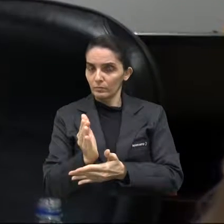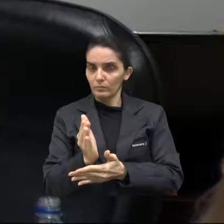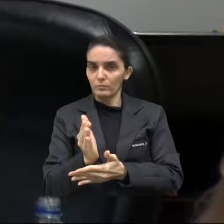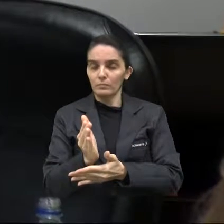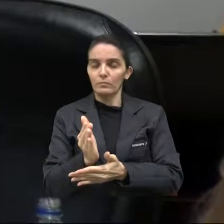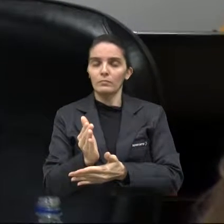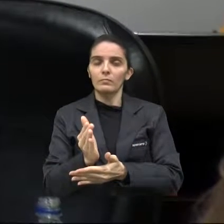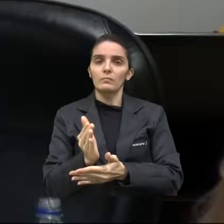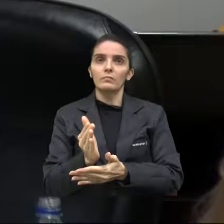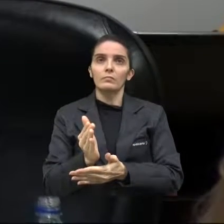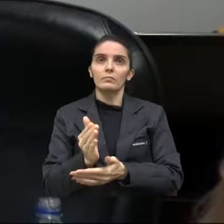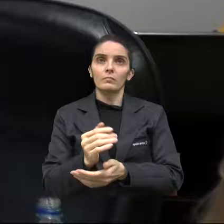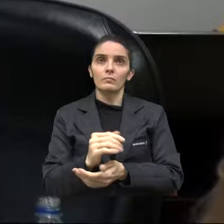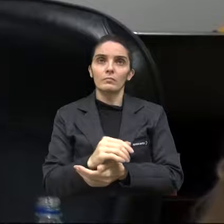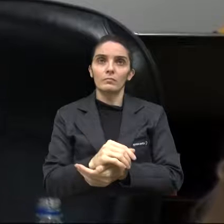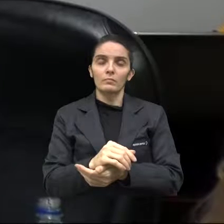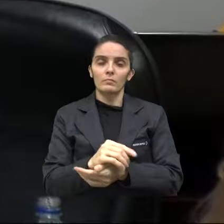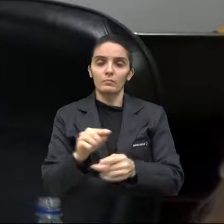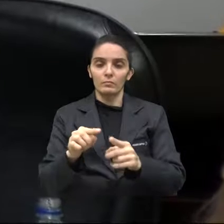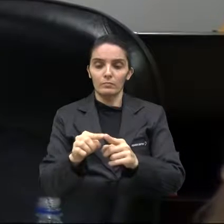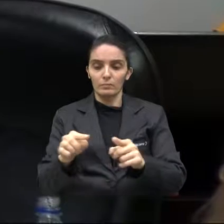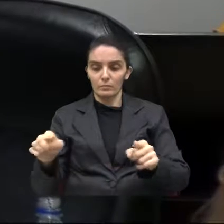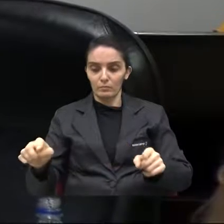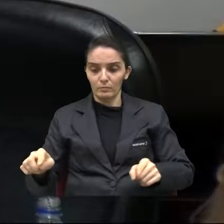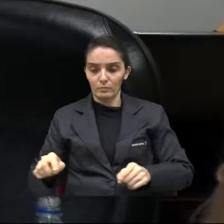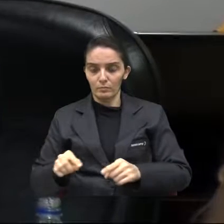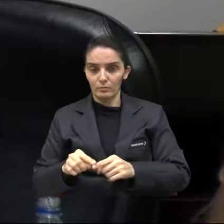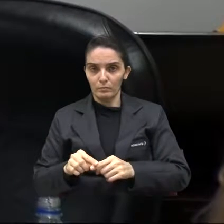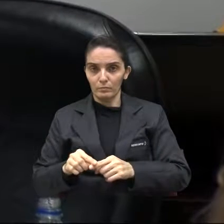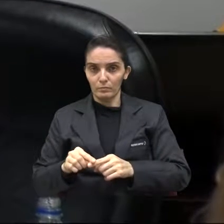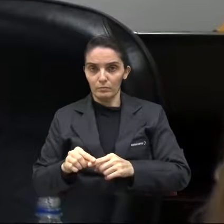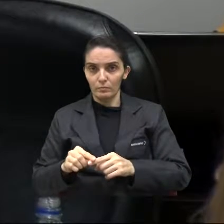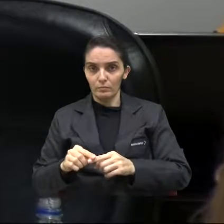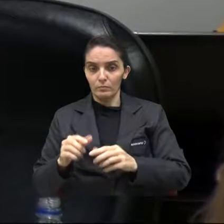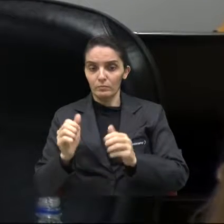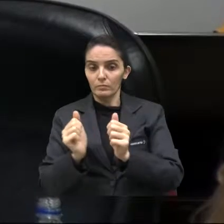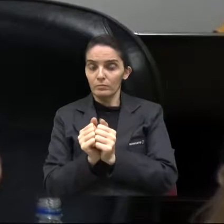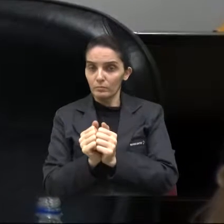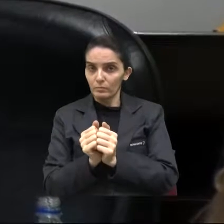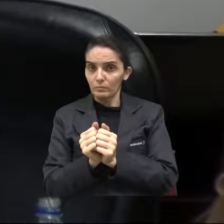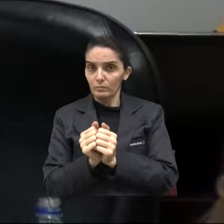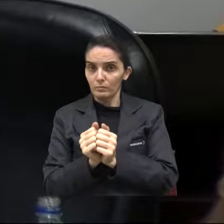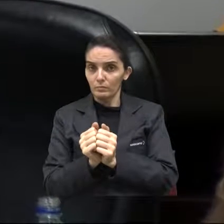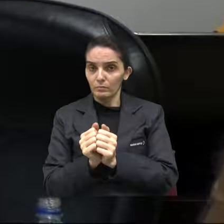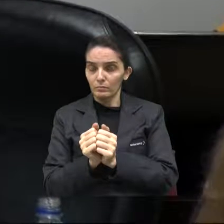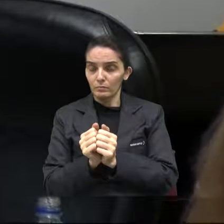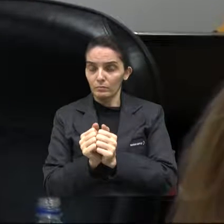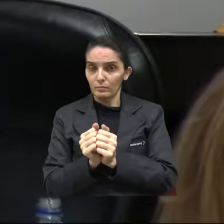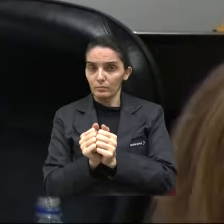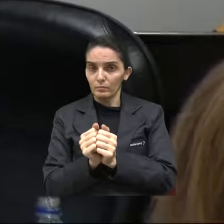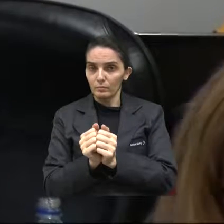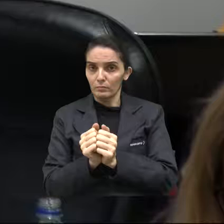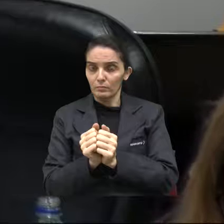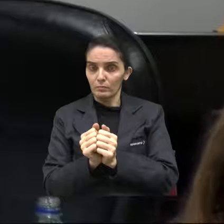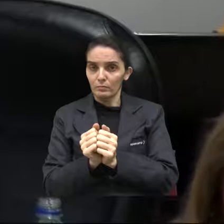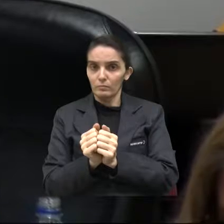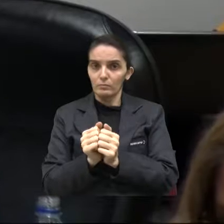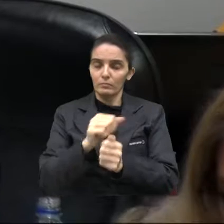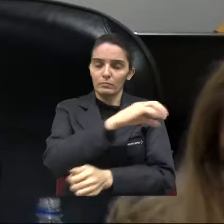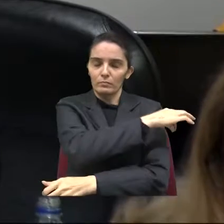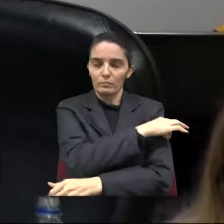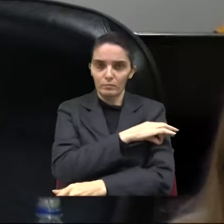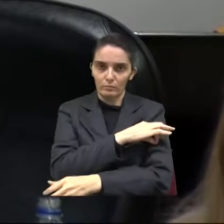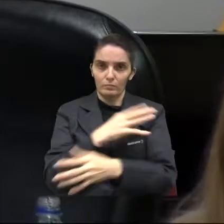para que seja zona mista a partir de hoje, a partir do momento que o prefeito